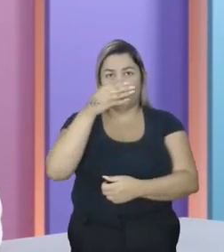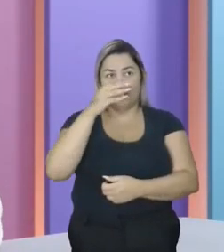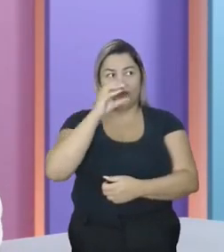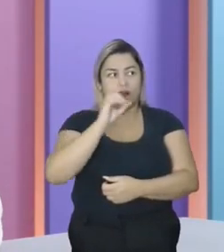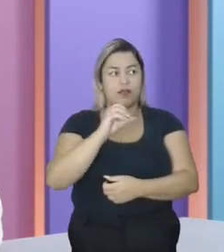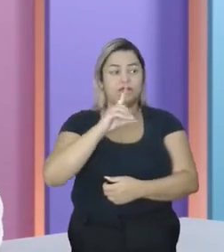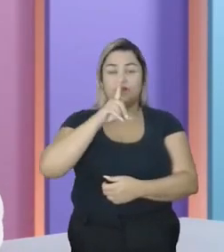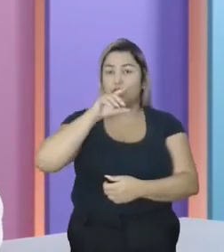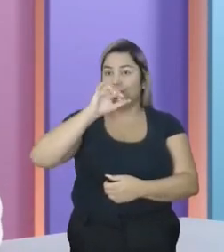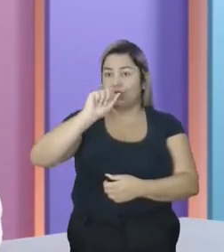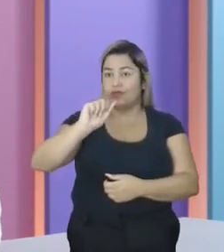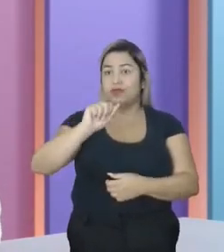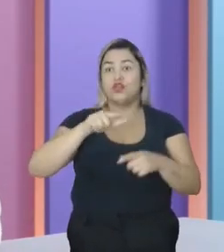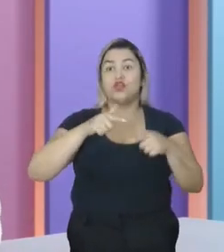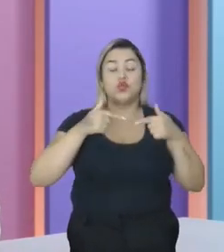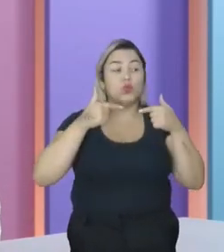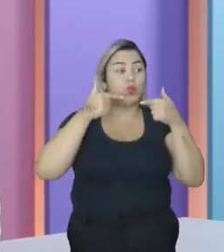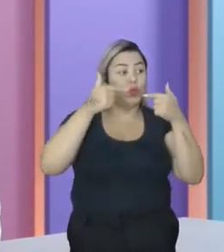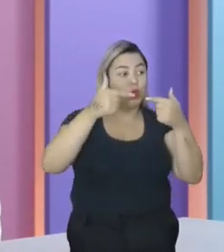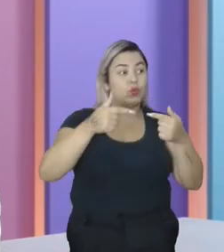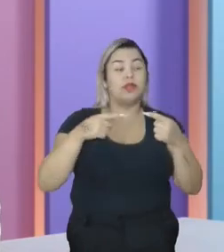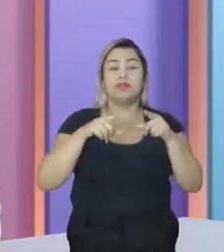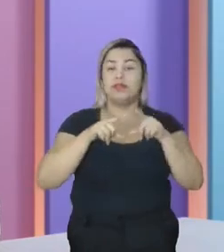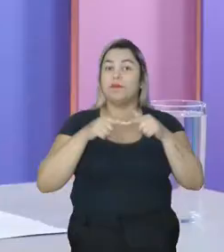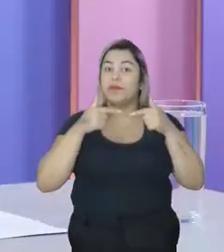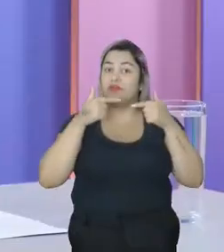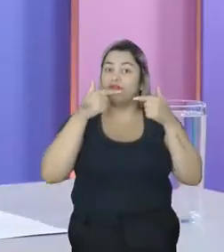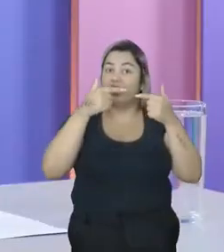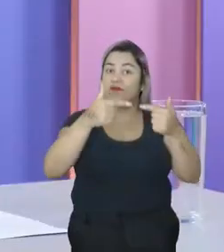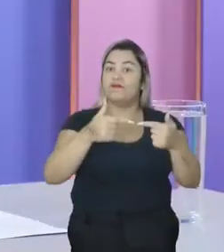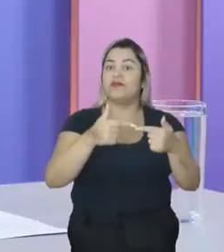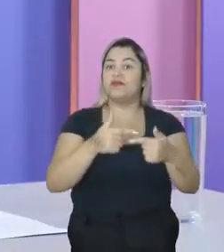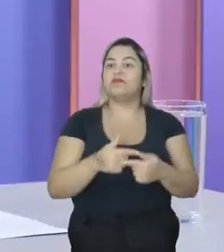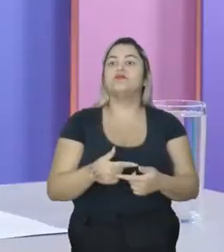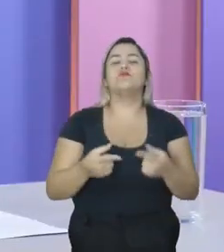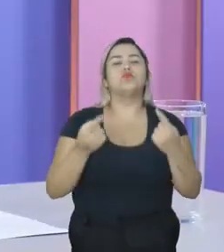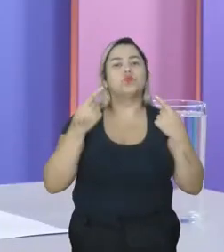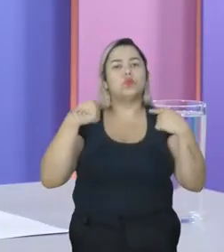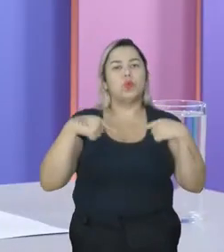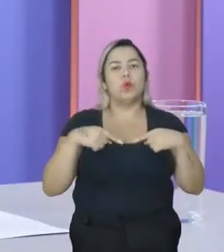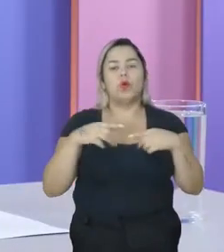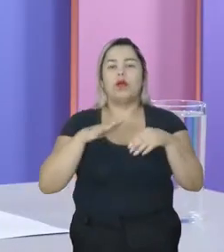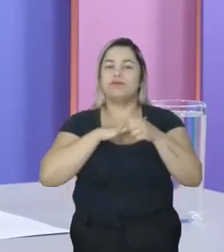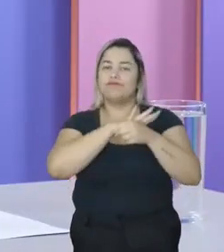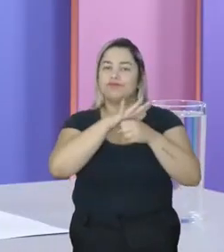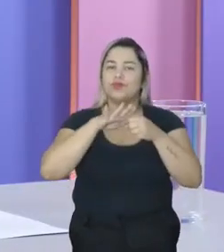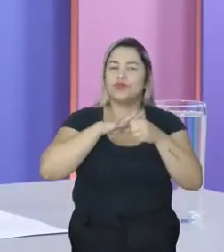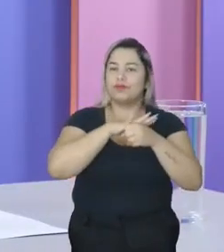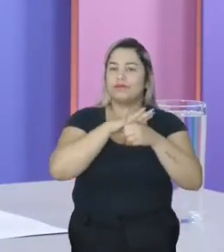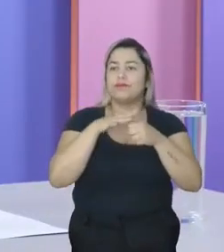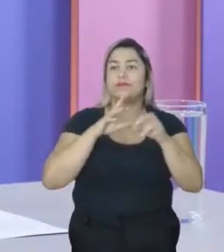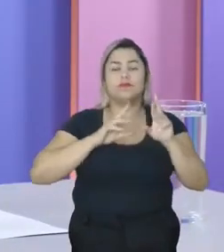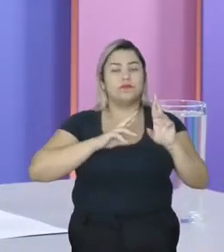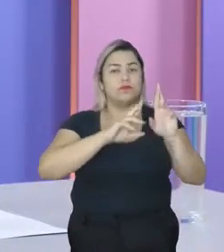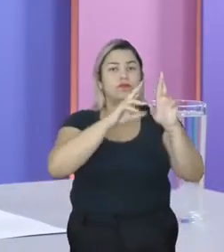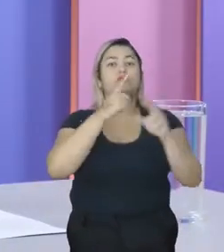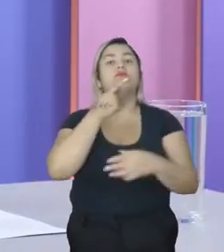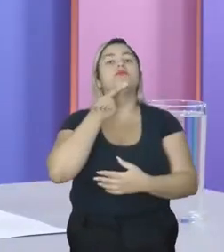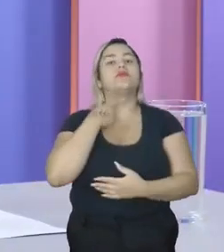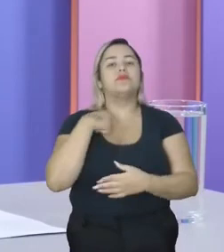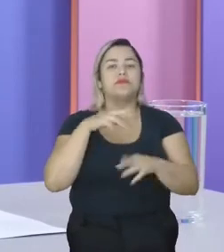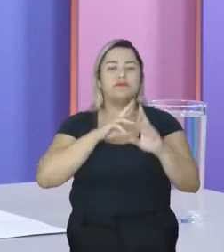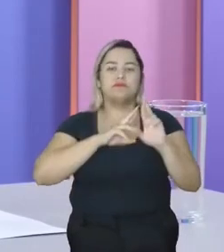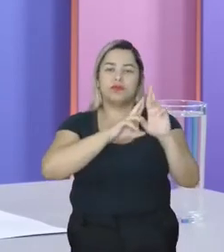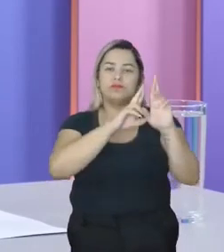um dia de lutas e de avanços. Eu estou cheia de esperança, cheia de vontade, espero que